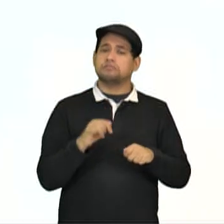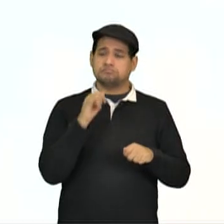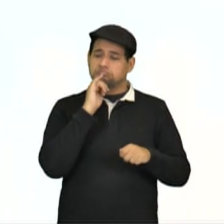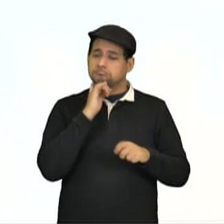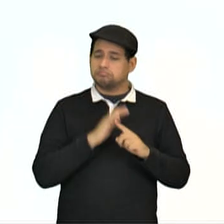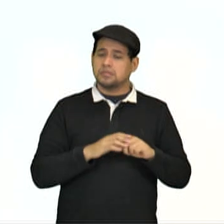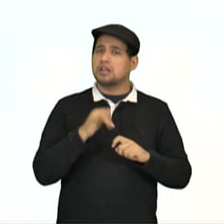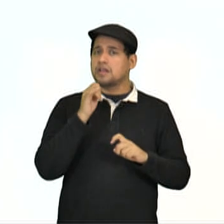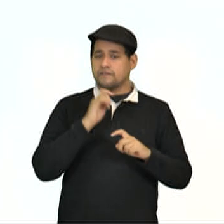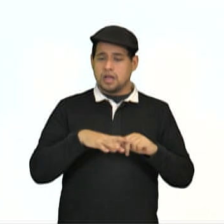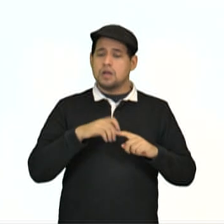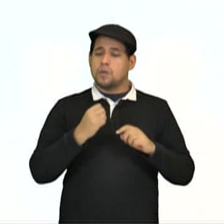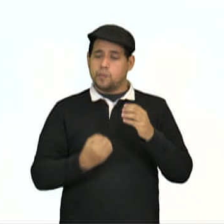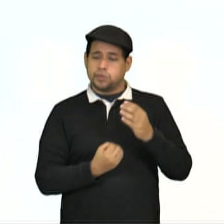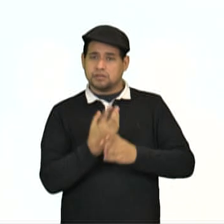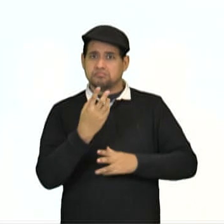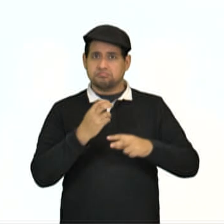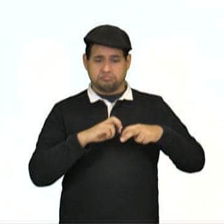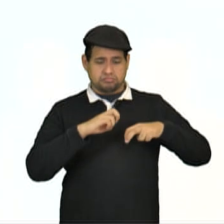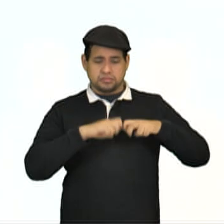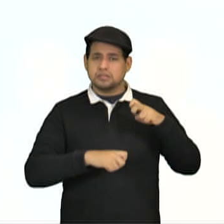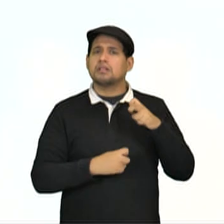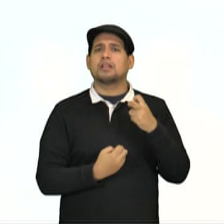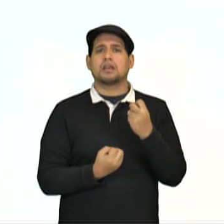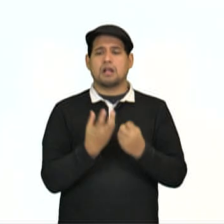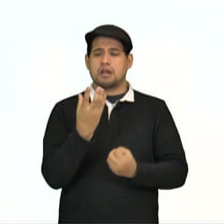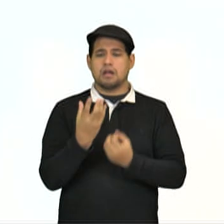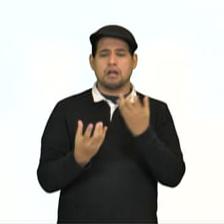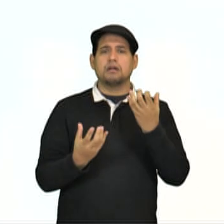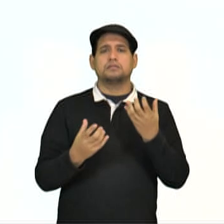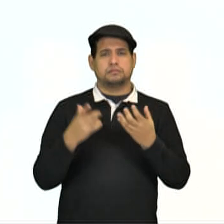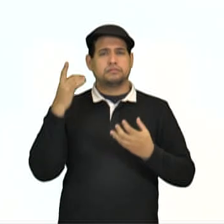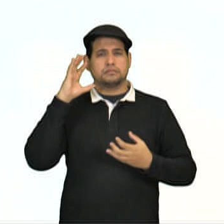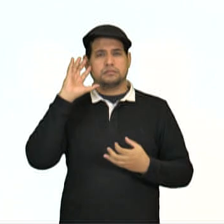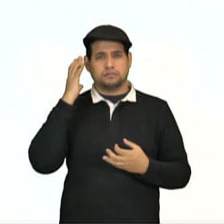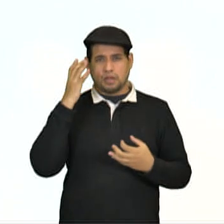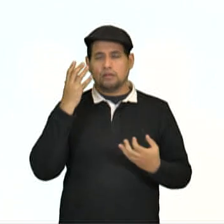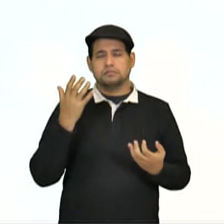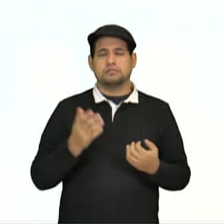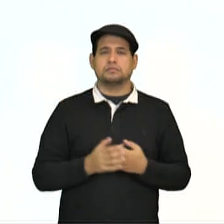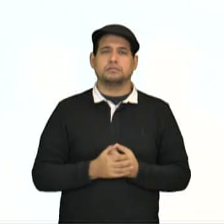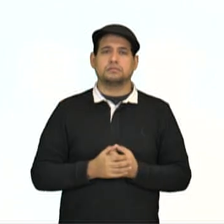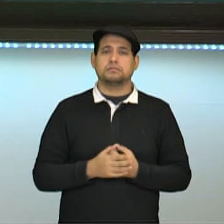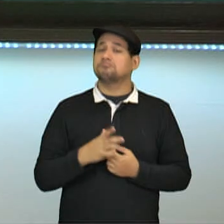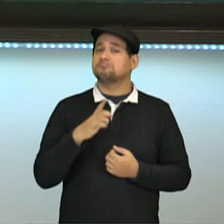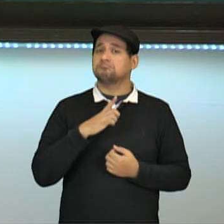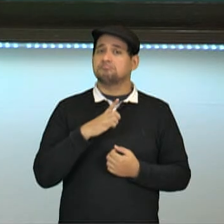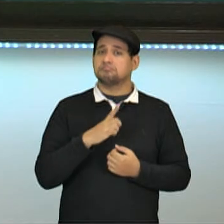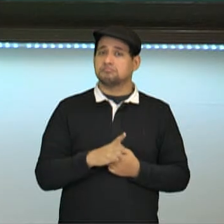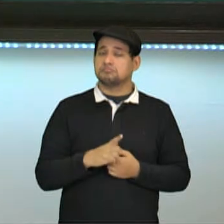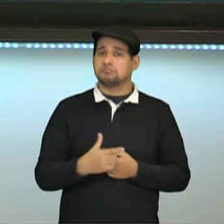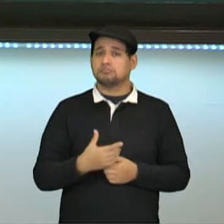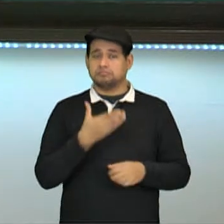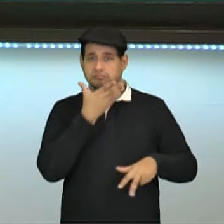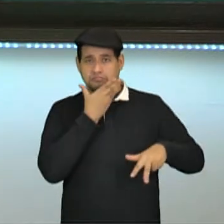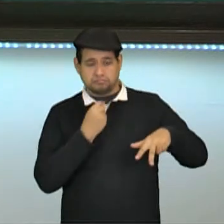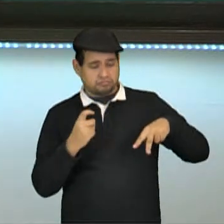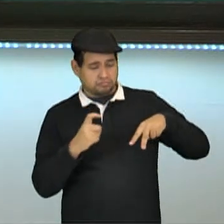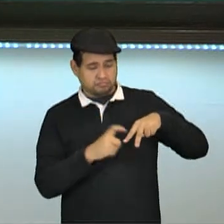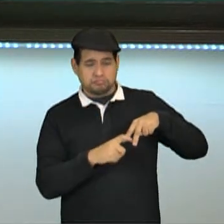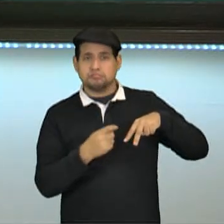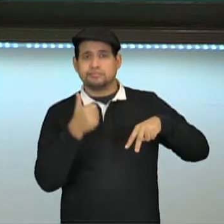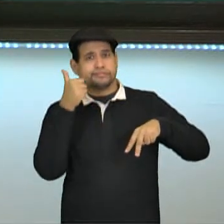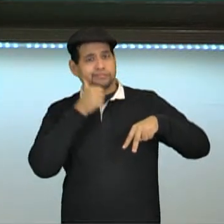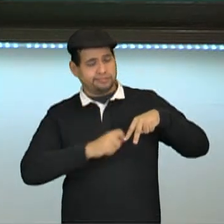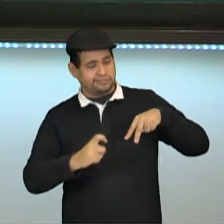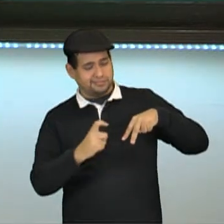autofecundação, gente, um tipo de reprodução sexuada, onde tem ali, né, gameta masculino e gameta